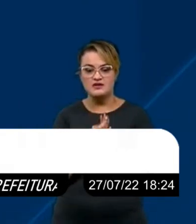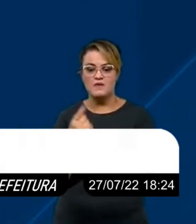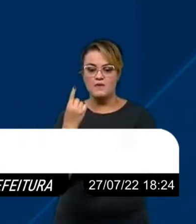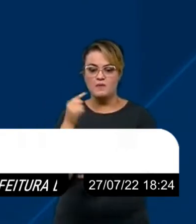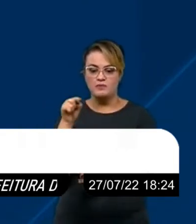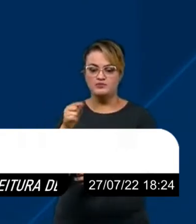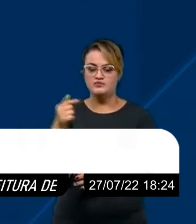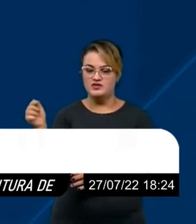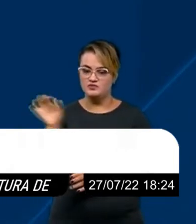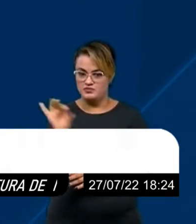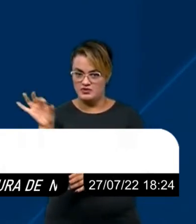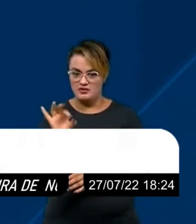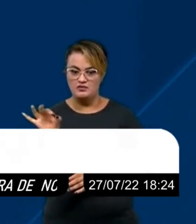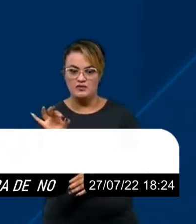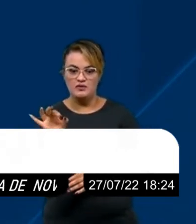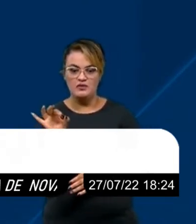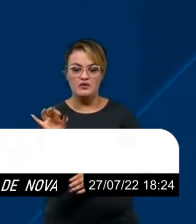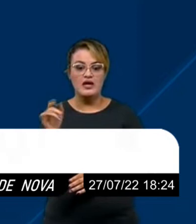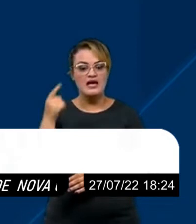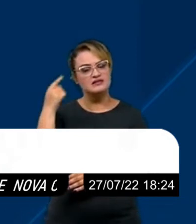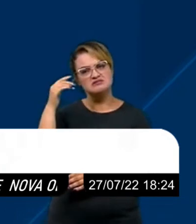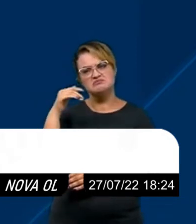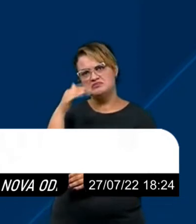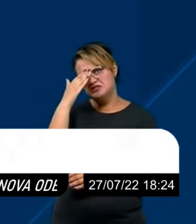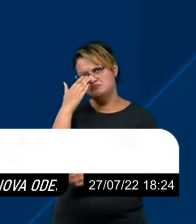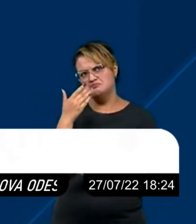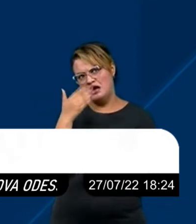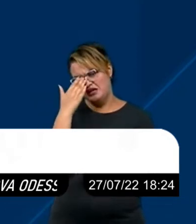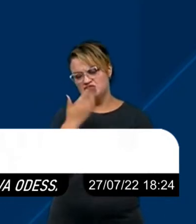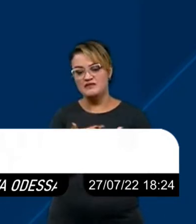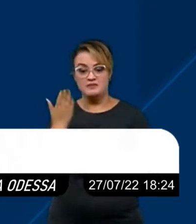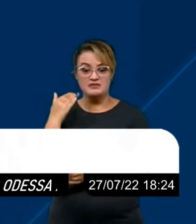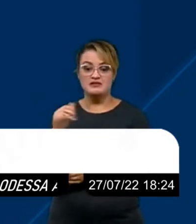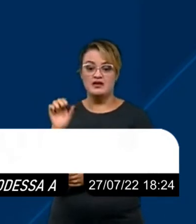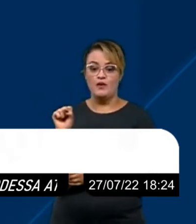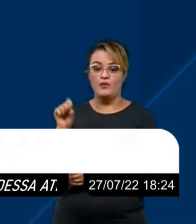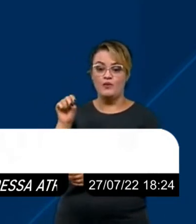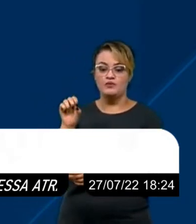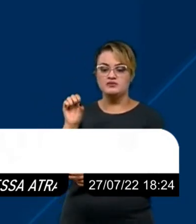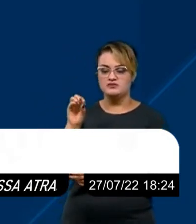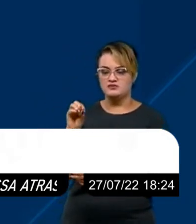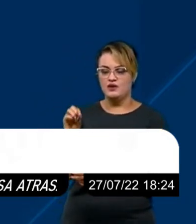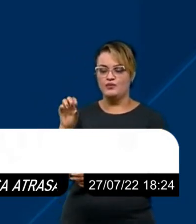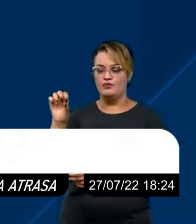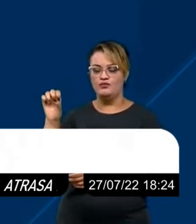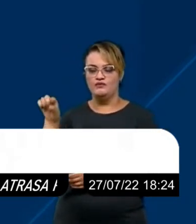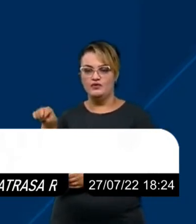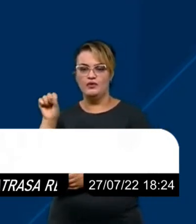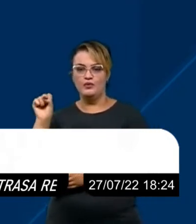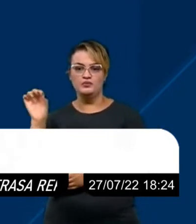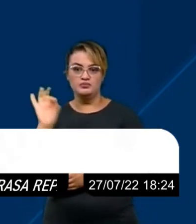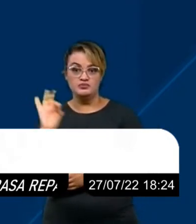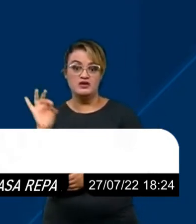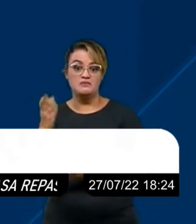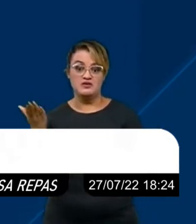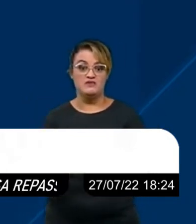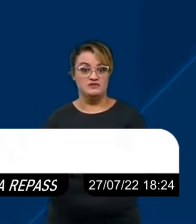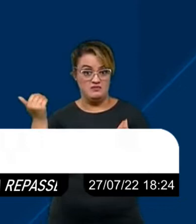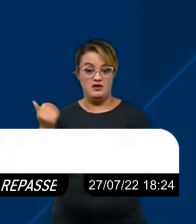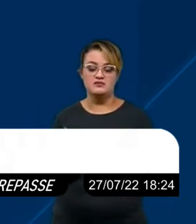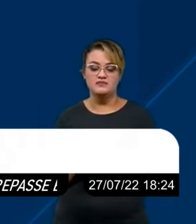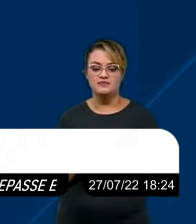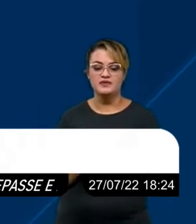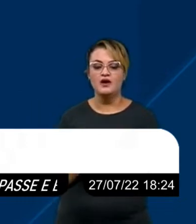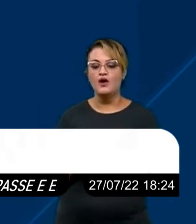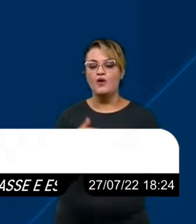em 2022, acima da taxa de 0,8% divulgada em abril. Neste mês, o governo federal também aumentou a previsão